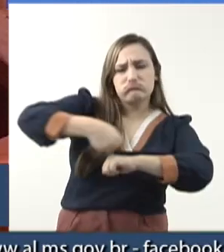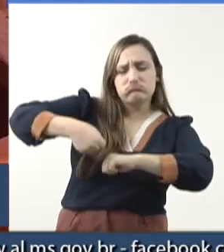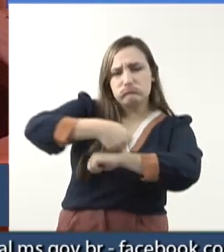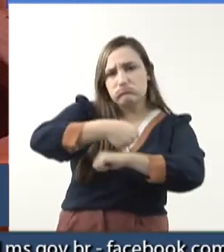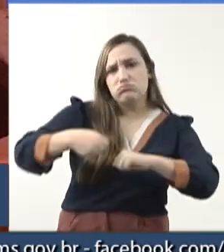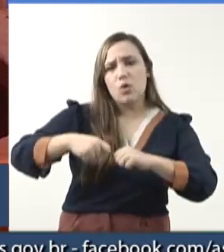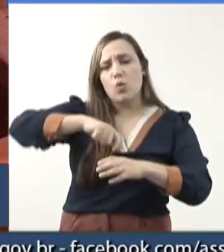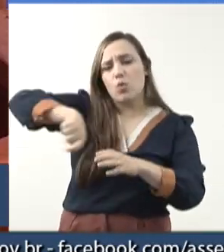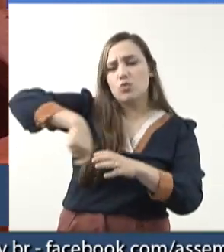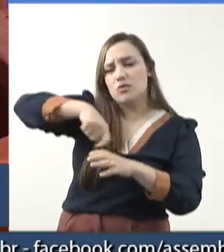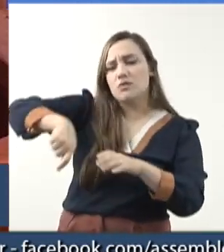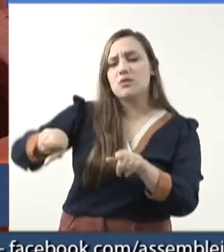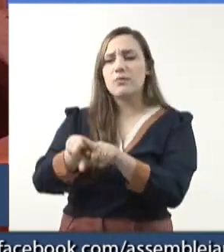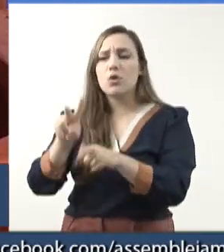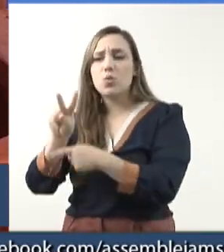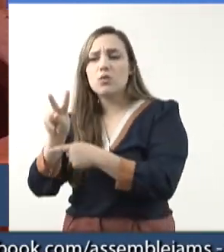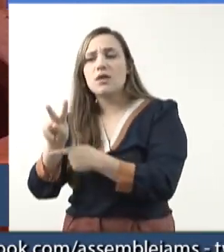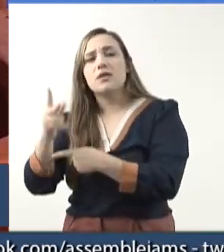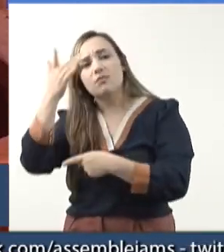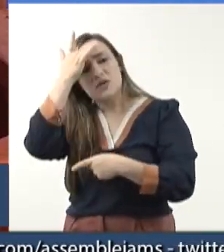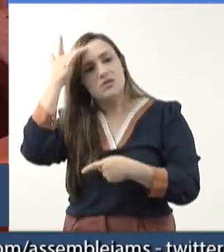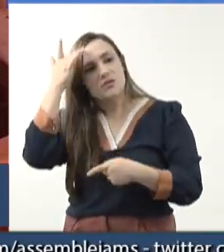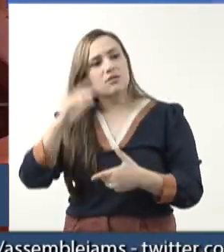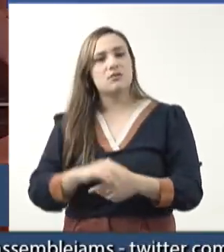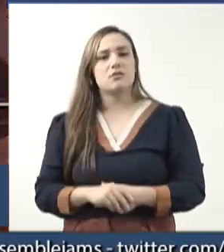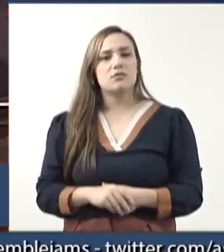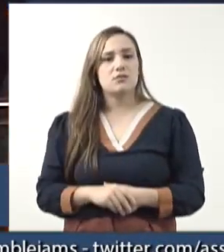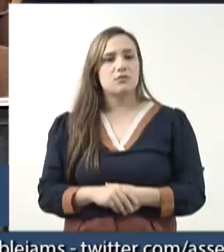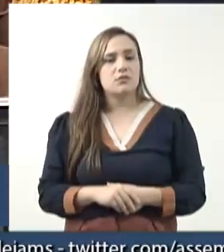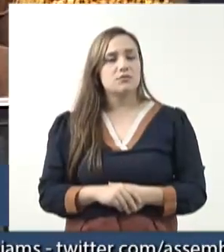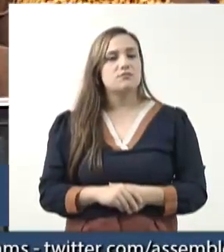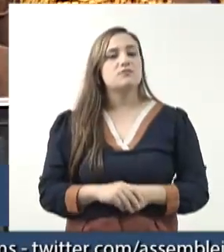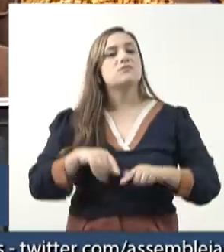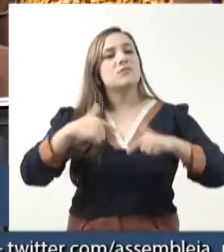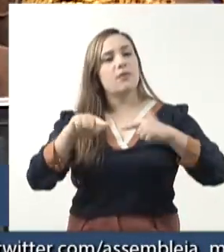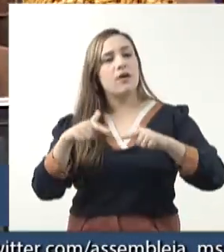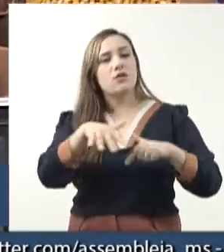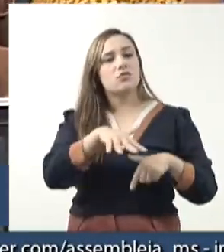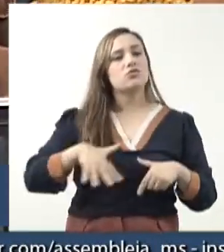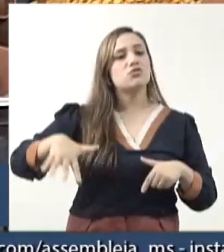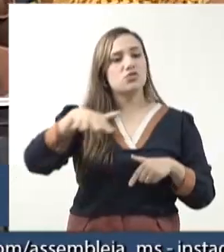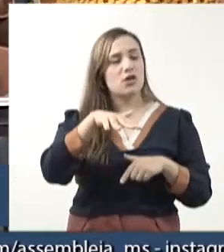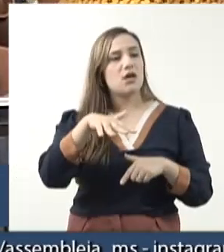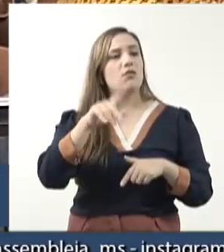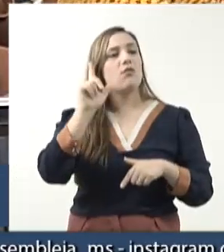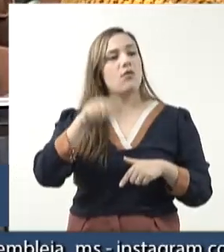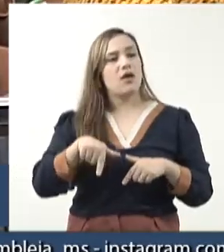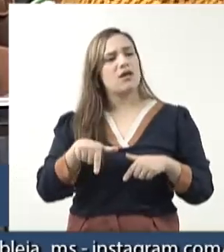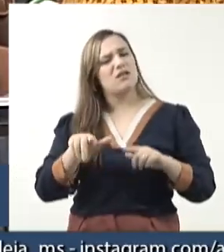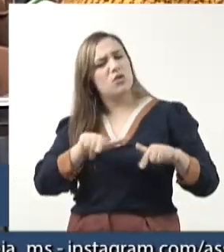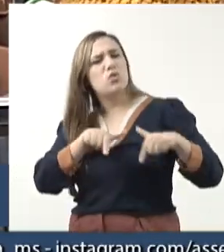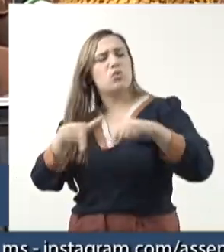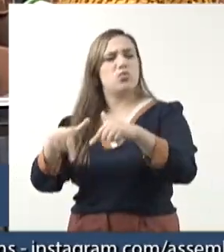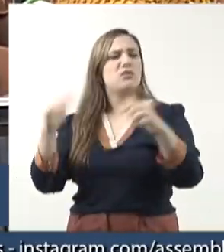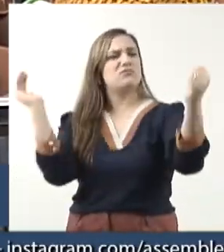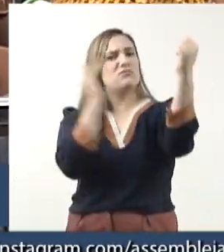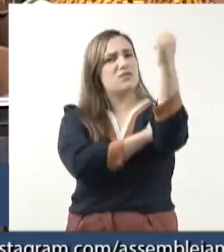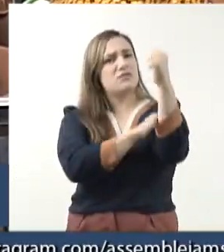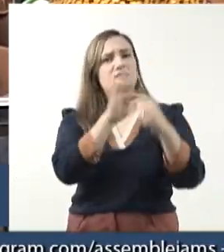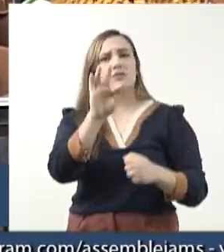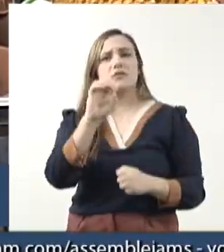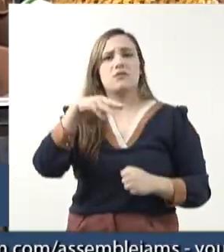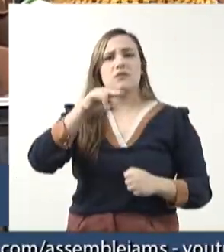cozinhar e de cuidar das pessoas que estão aí. O trabalho tem que ser coletivo. Esse é o debate feminista. E quem é contra